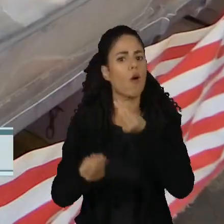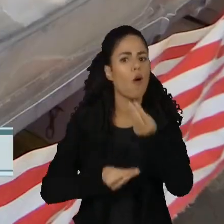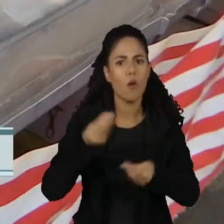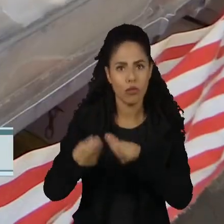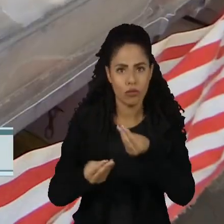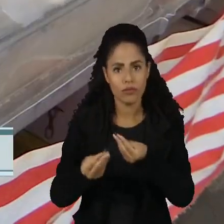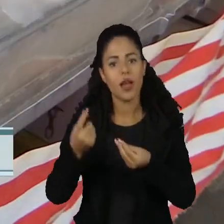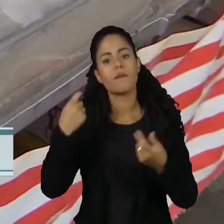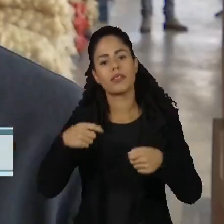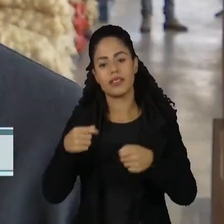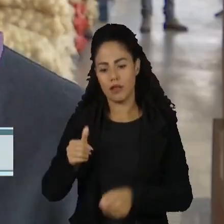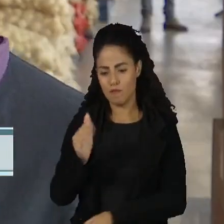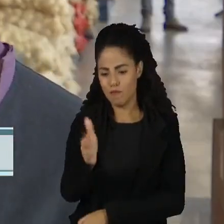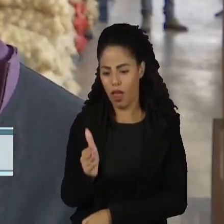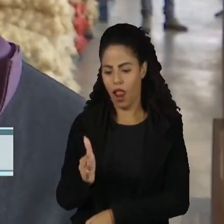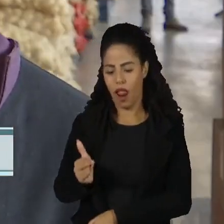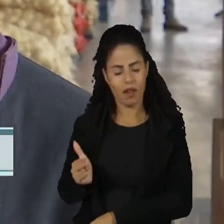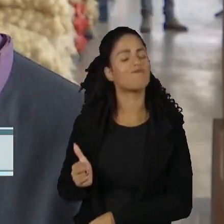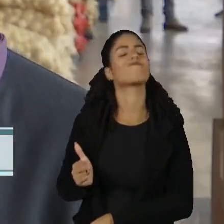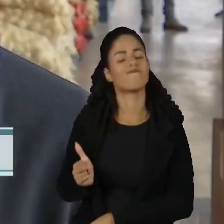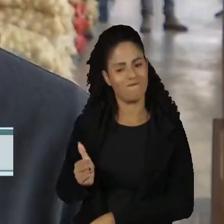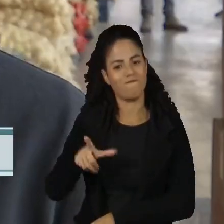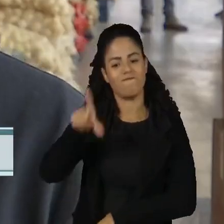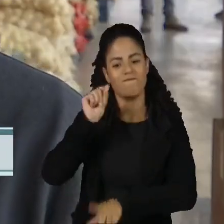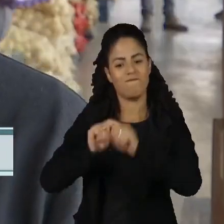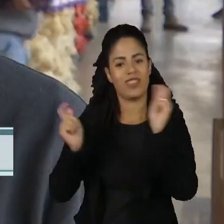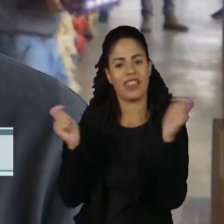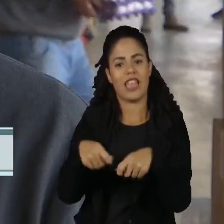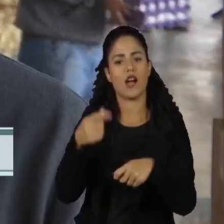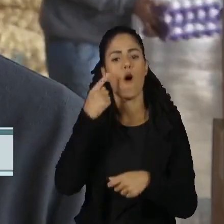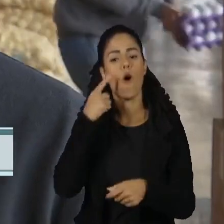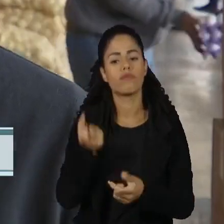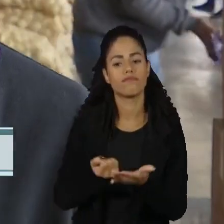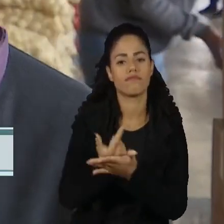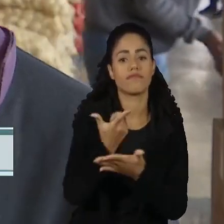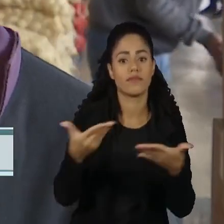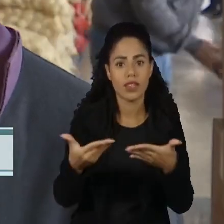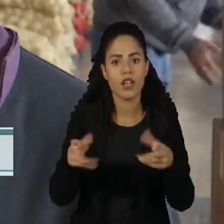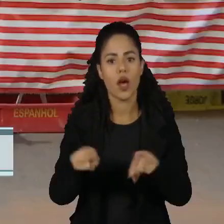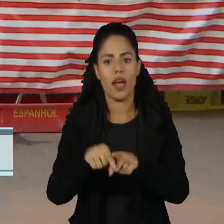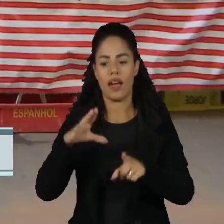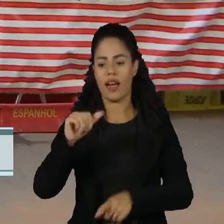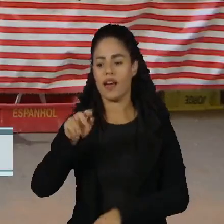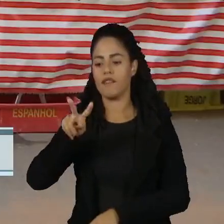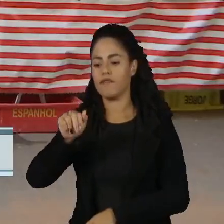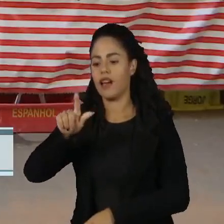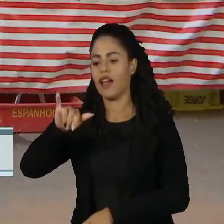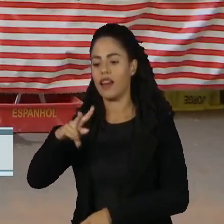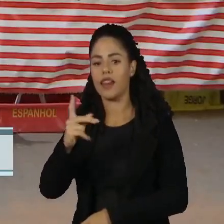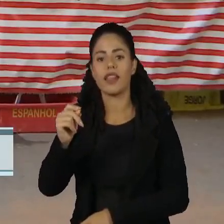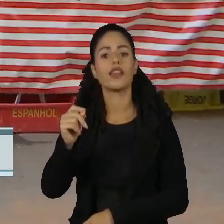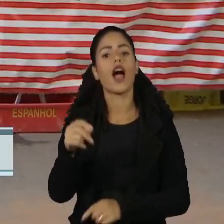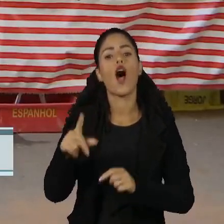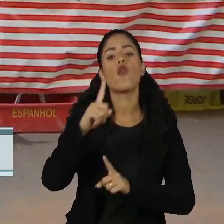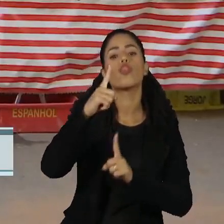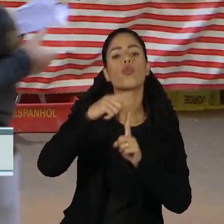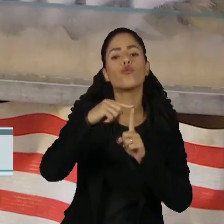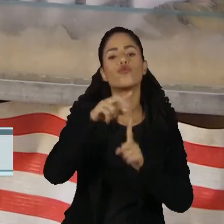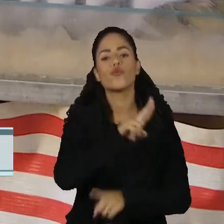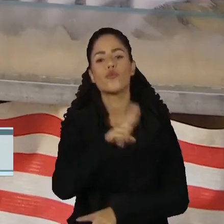granja, vem do mar. Tem algumas opções lá no pescado que vale a pena, como a cavalinha, está baixo o valor. A